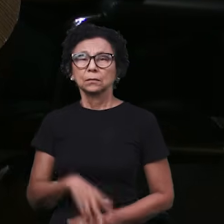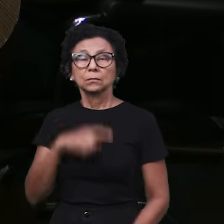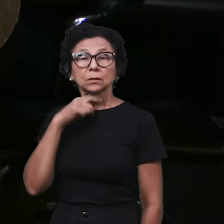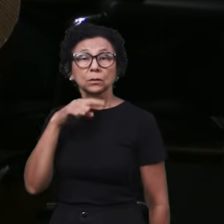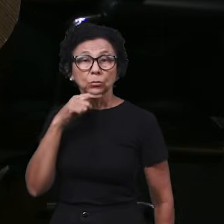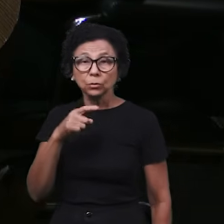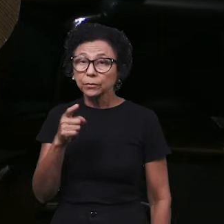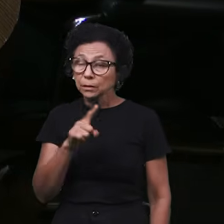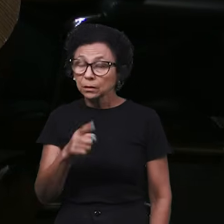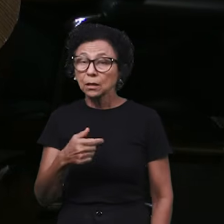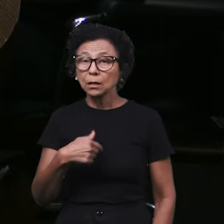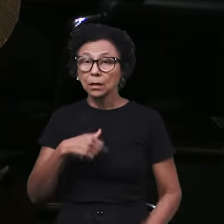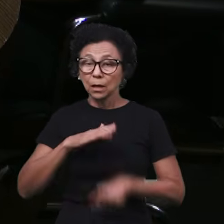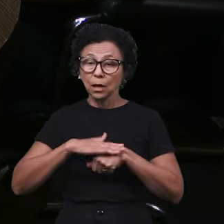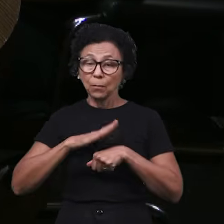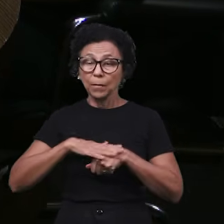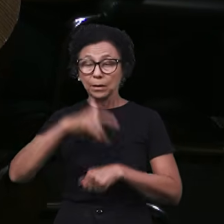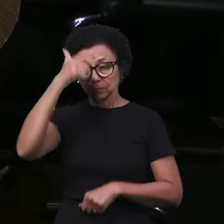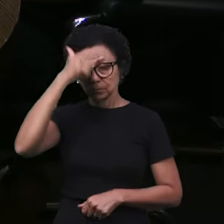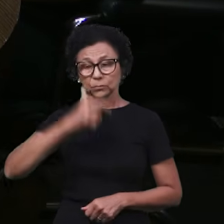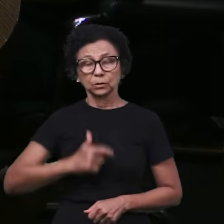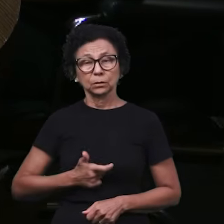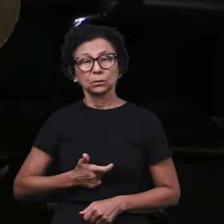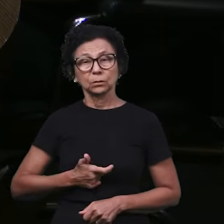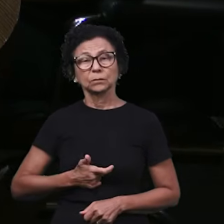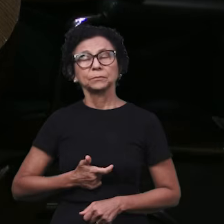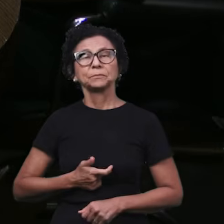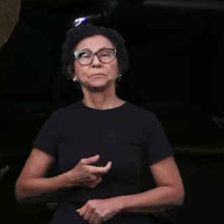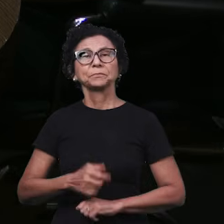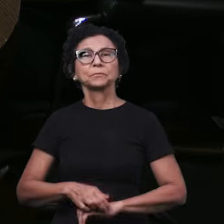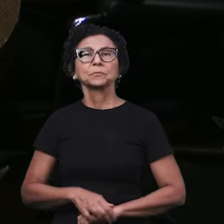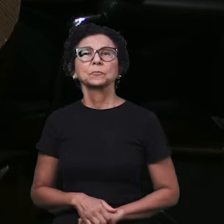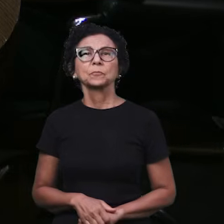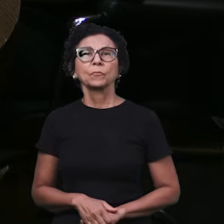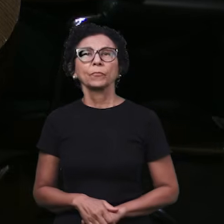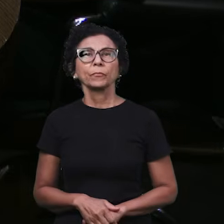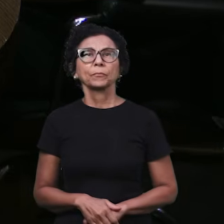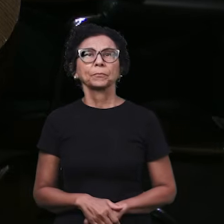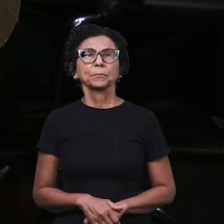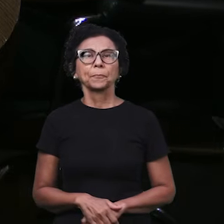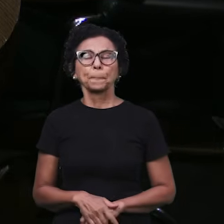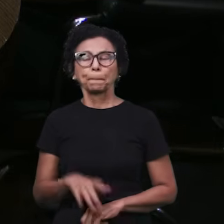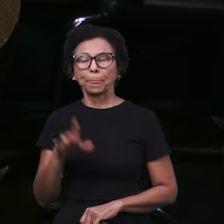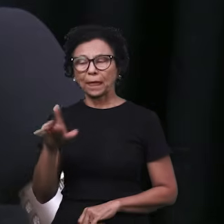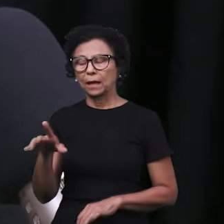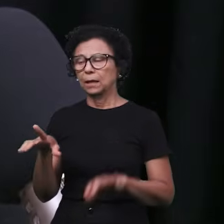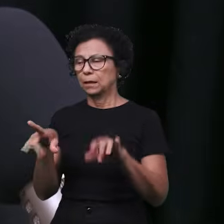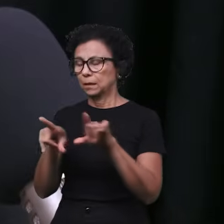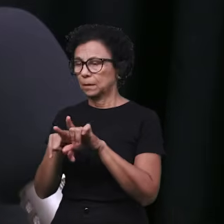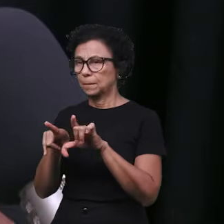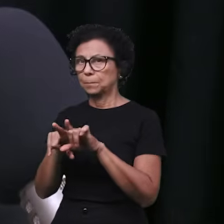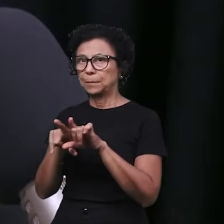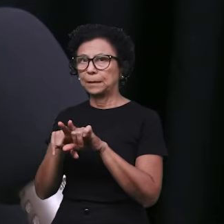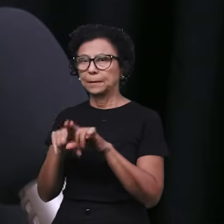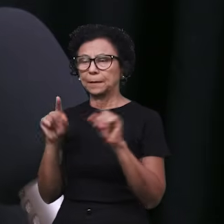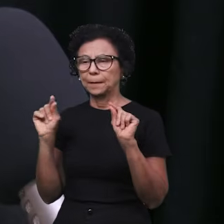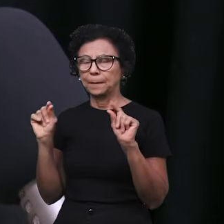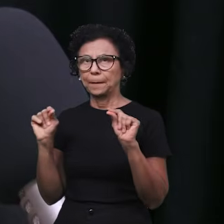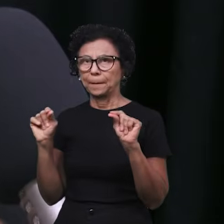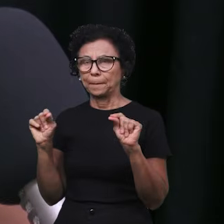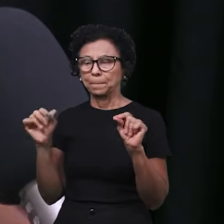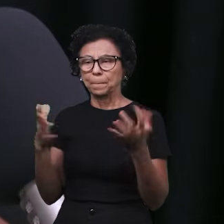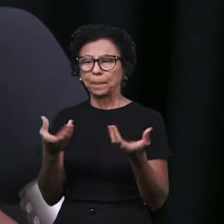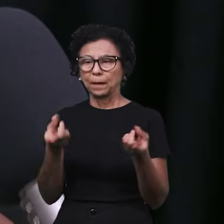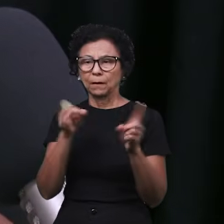sou eu. Nós até já falamos sobre uma outra coisa sobre inverter,